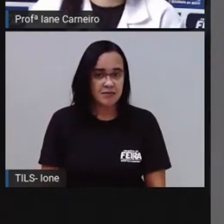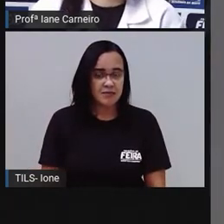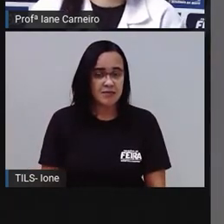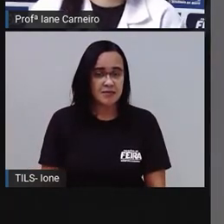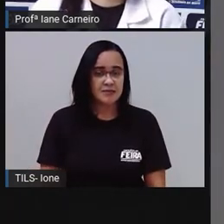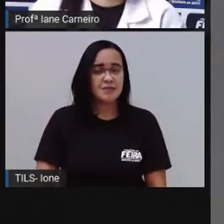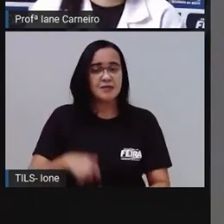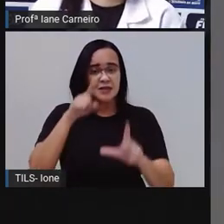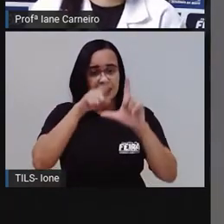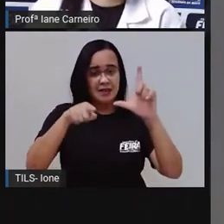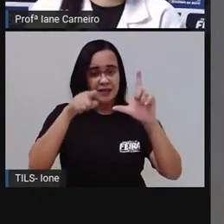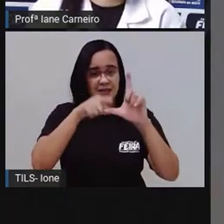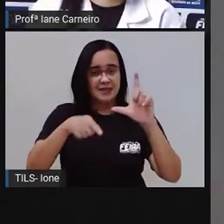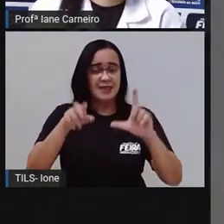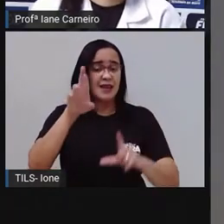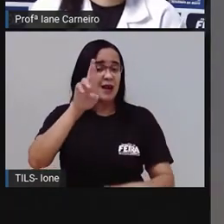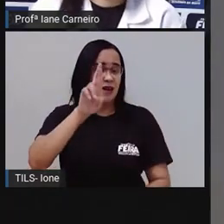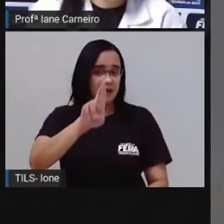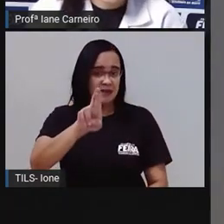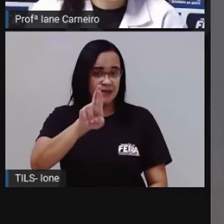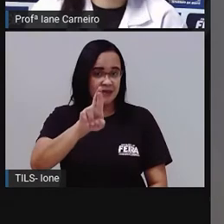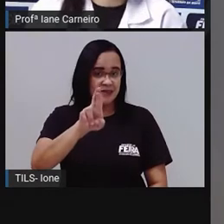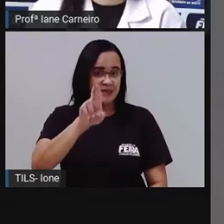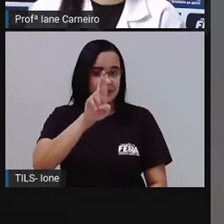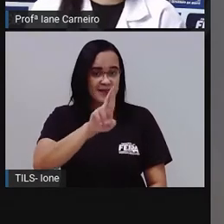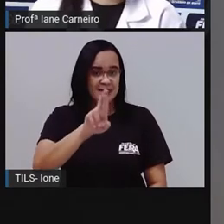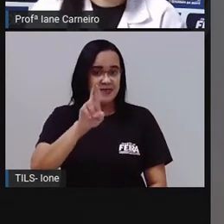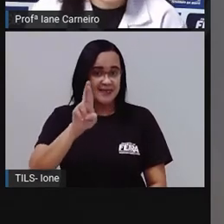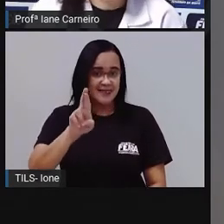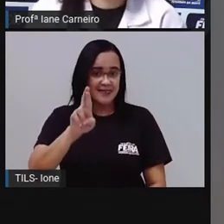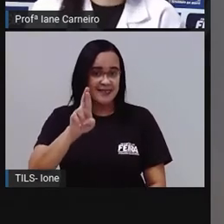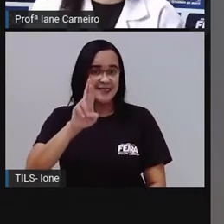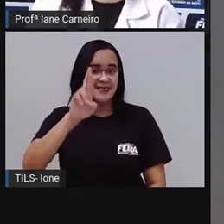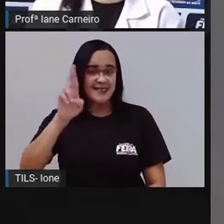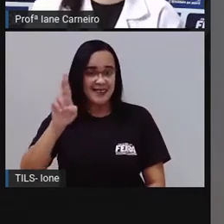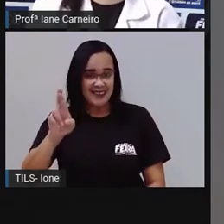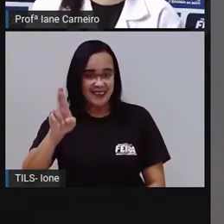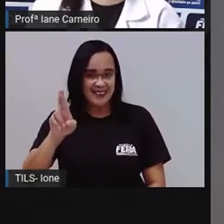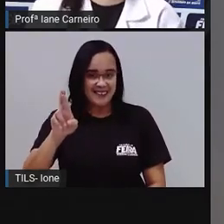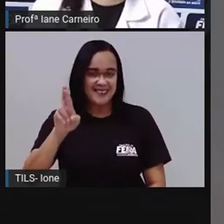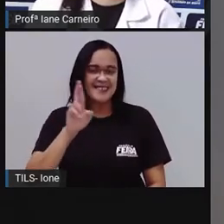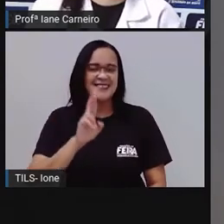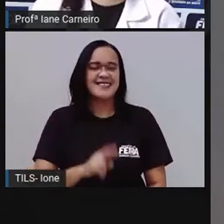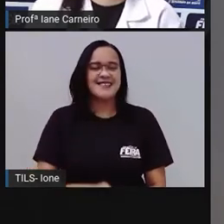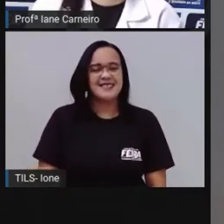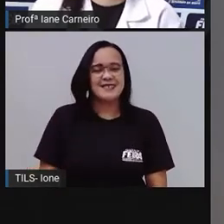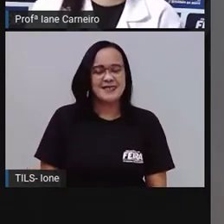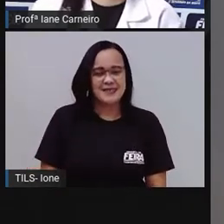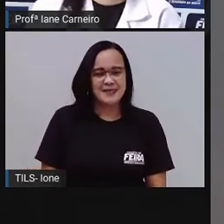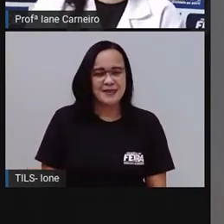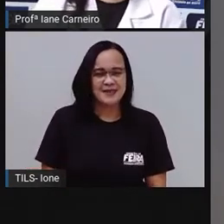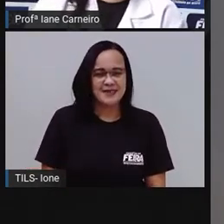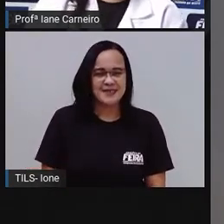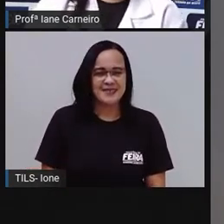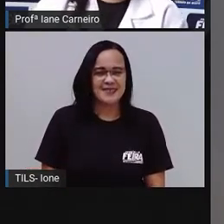A letra R. R. R.